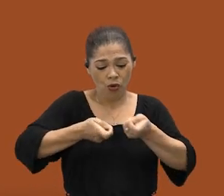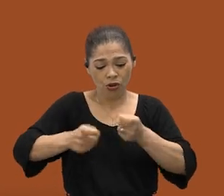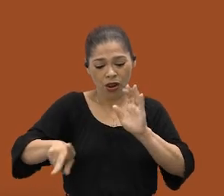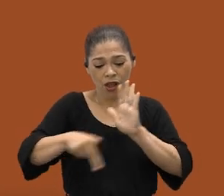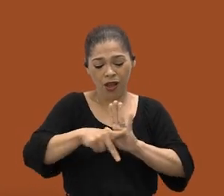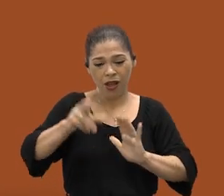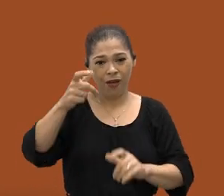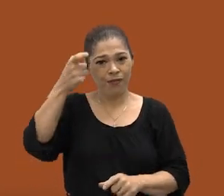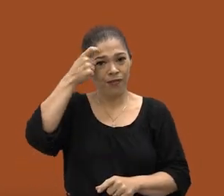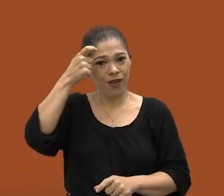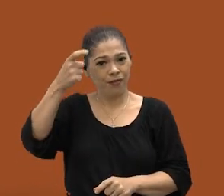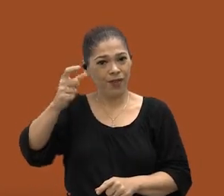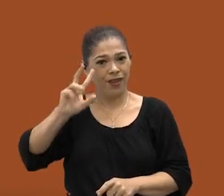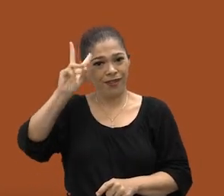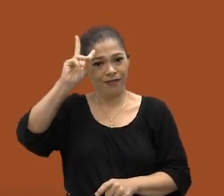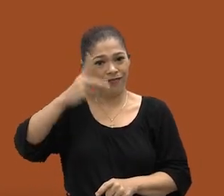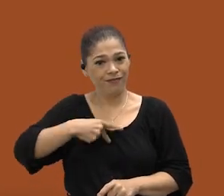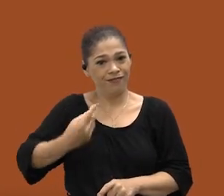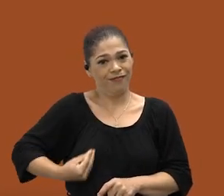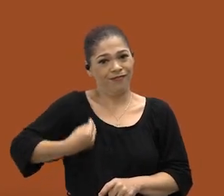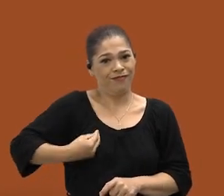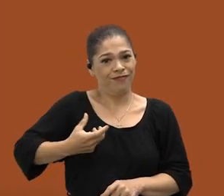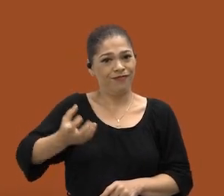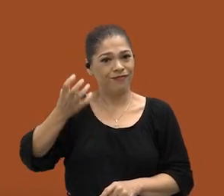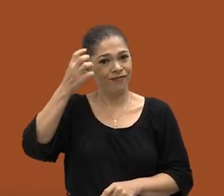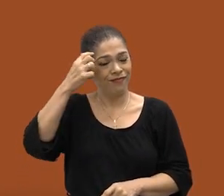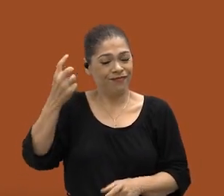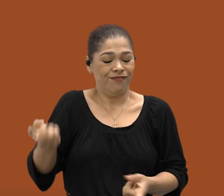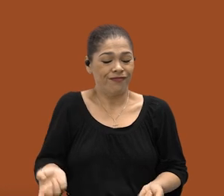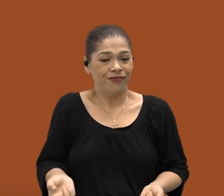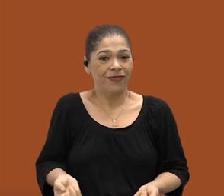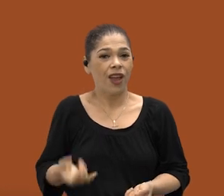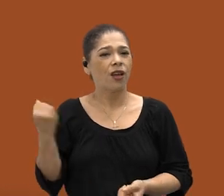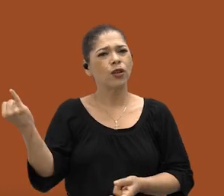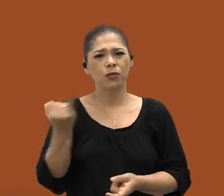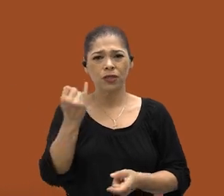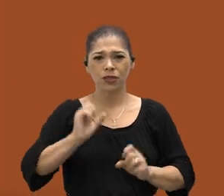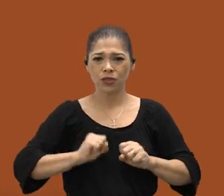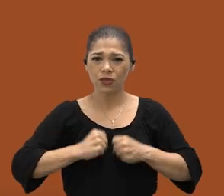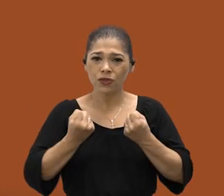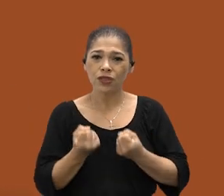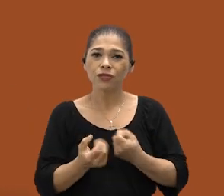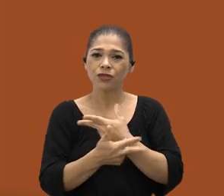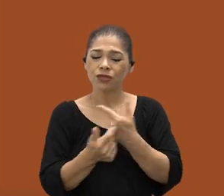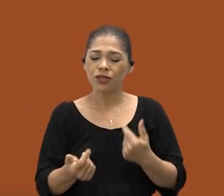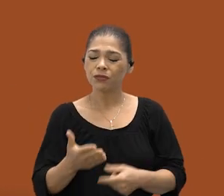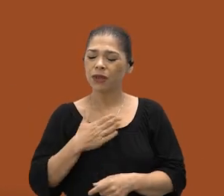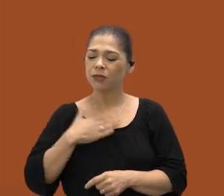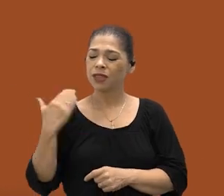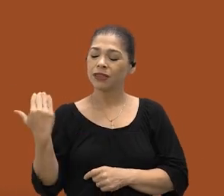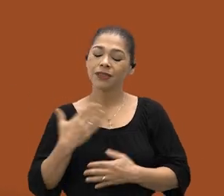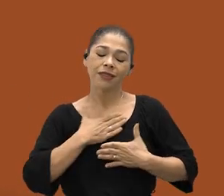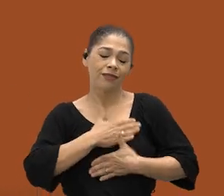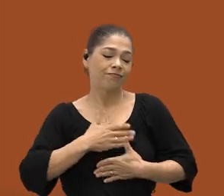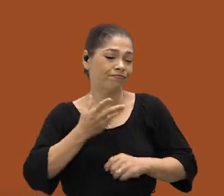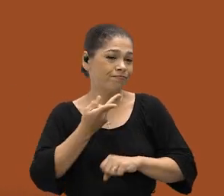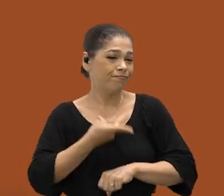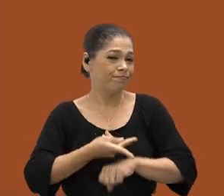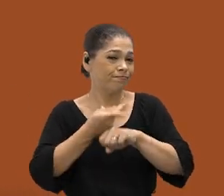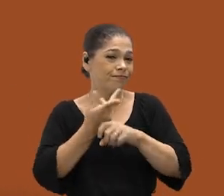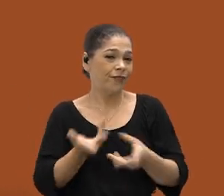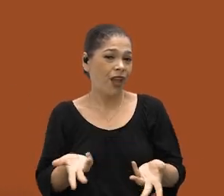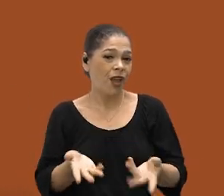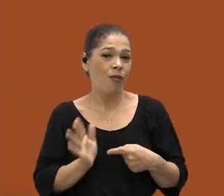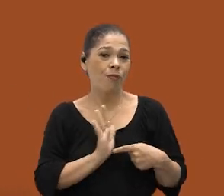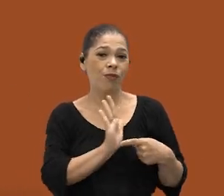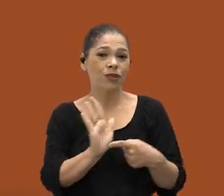cabeça cara e isso é muito relevante Então nesse esforço uma das coisas que para mim é recompensadora